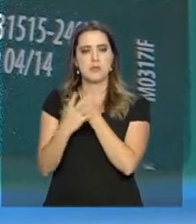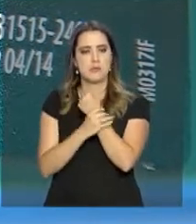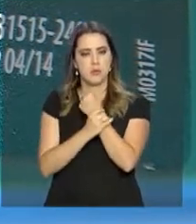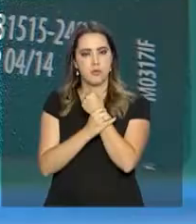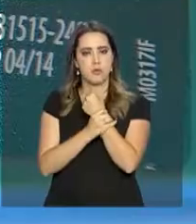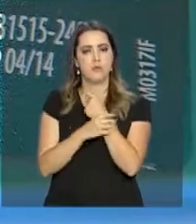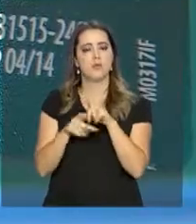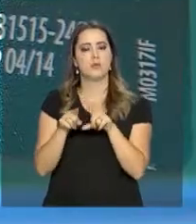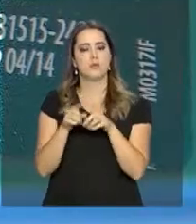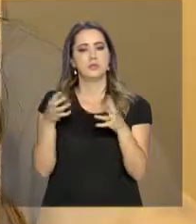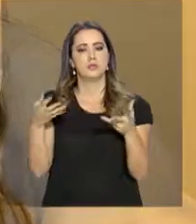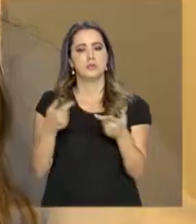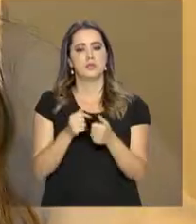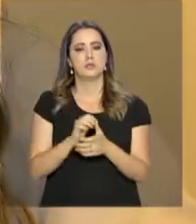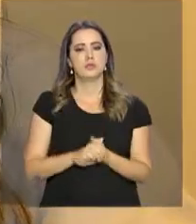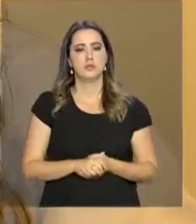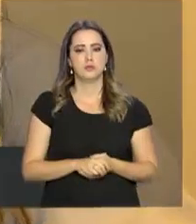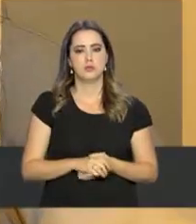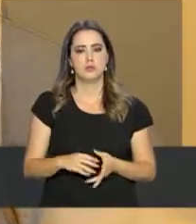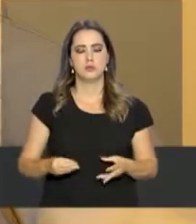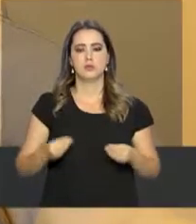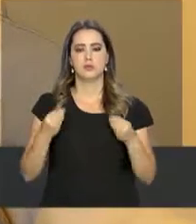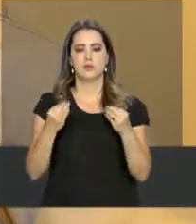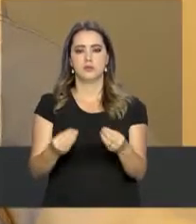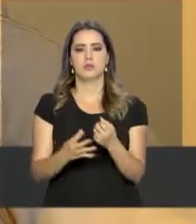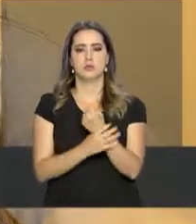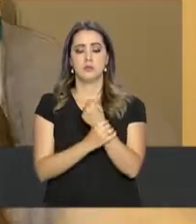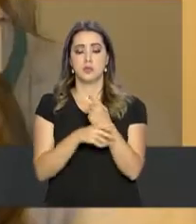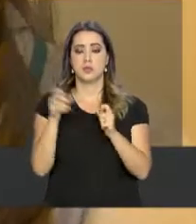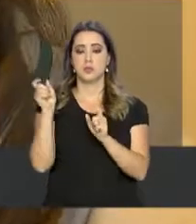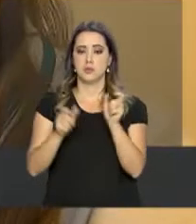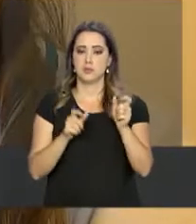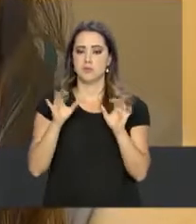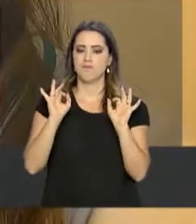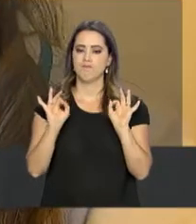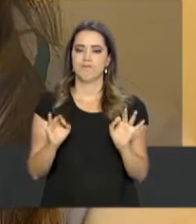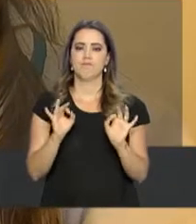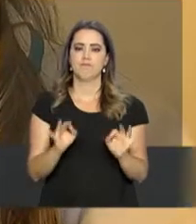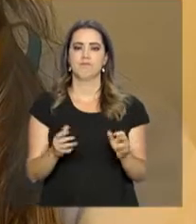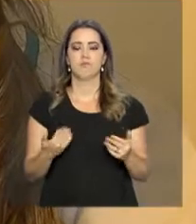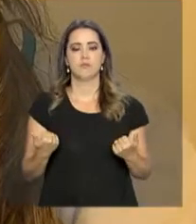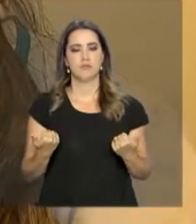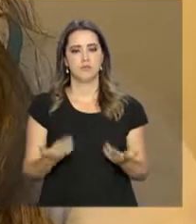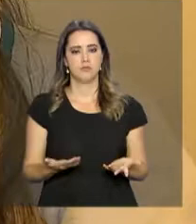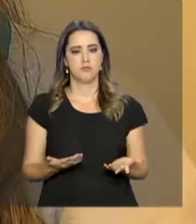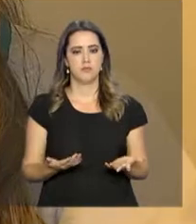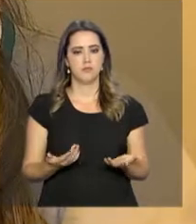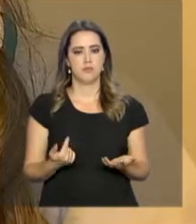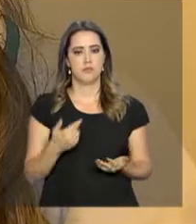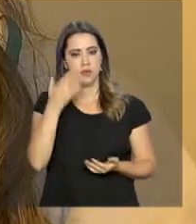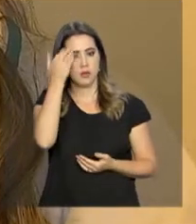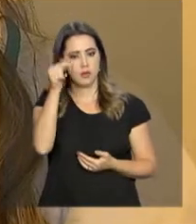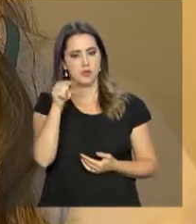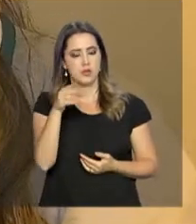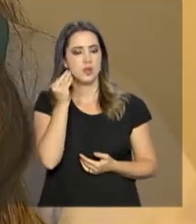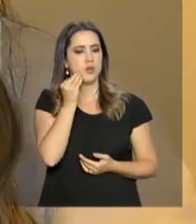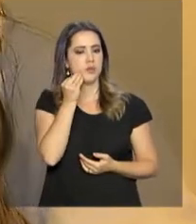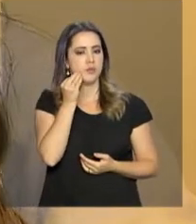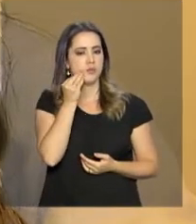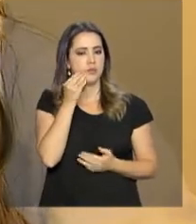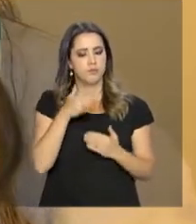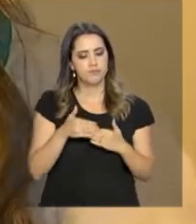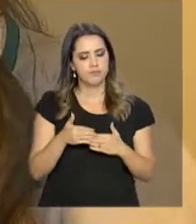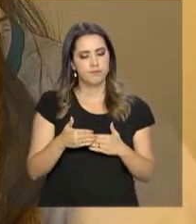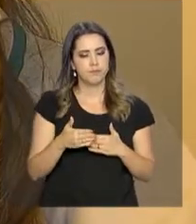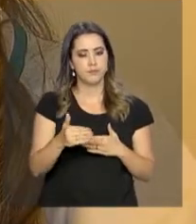eficácia dos produtos garante uma coisa à segurança do consumidor com certeza né então eu sei que ele passou por testes de durabilidade